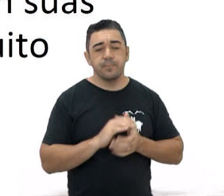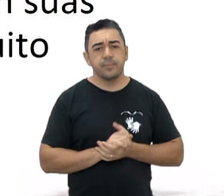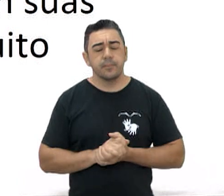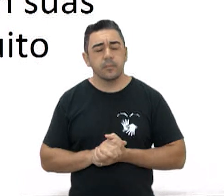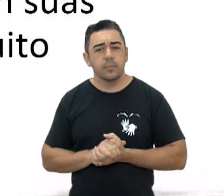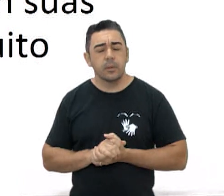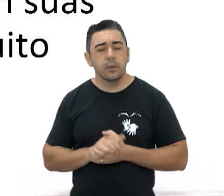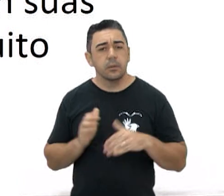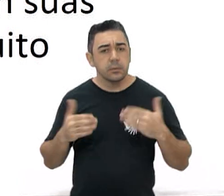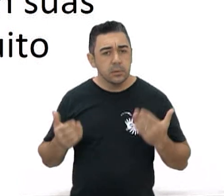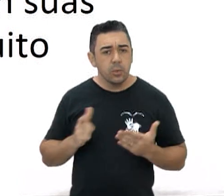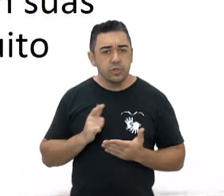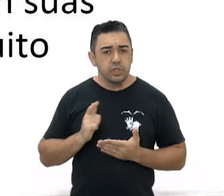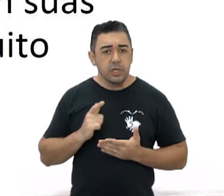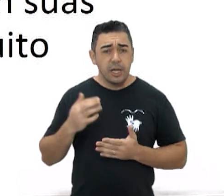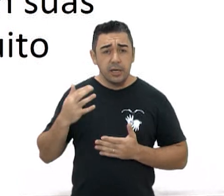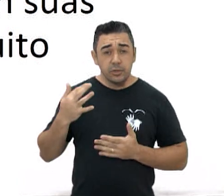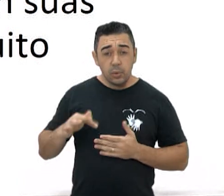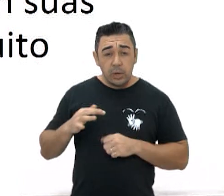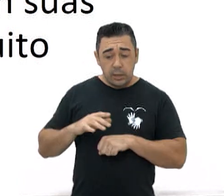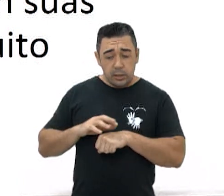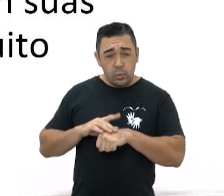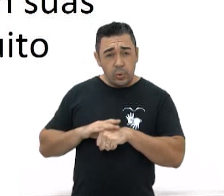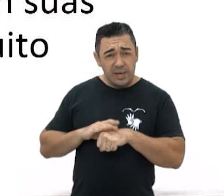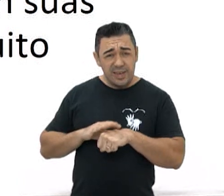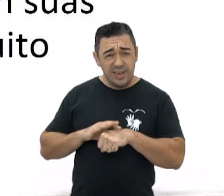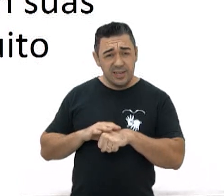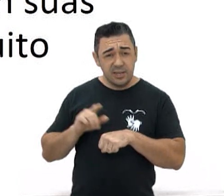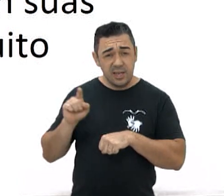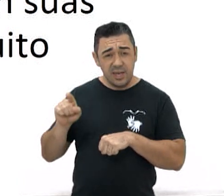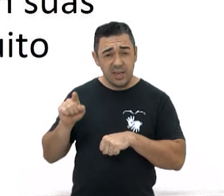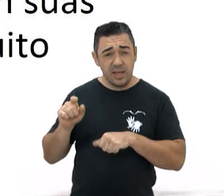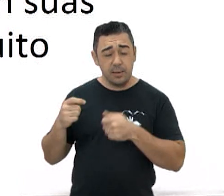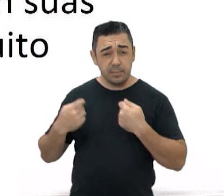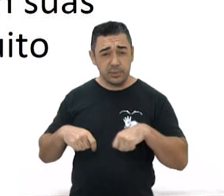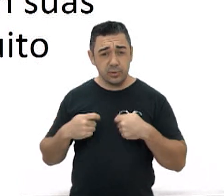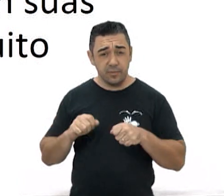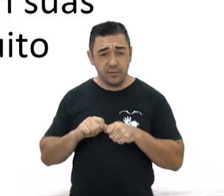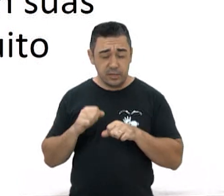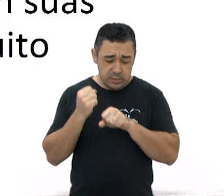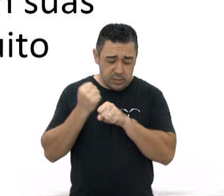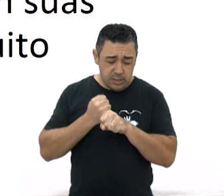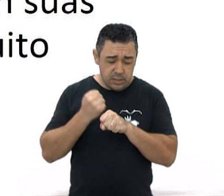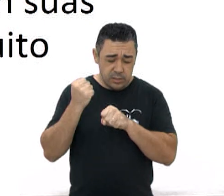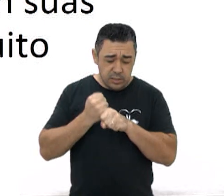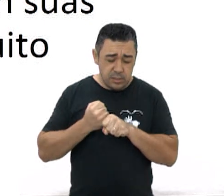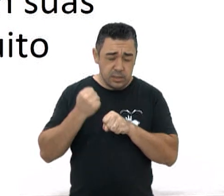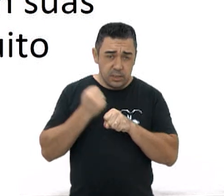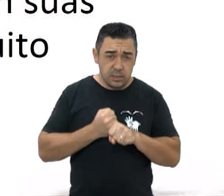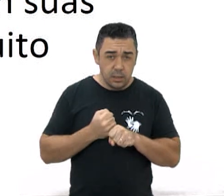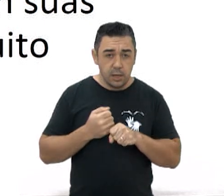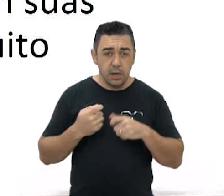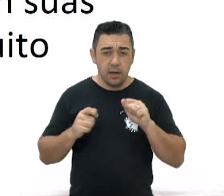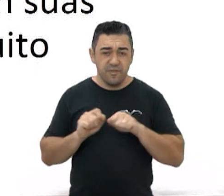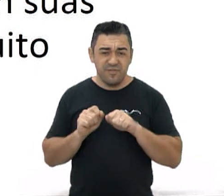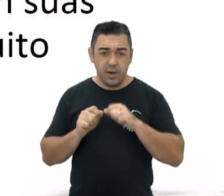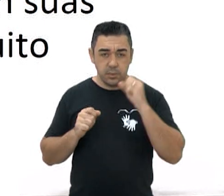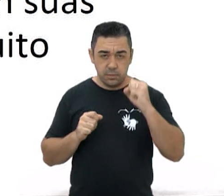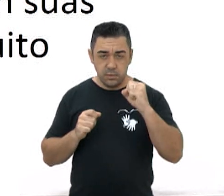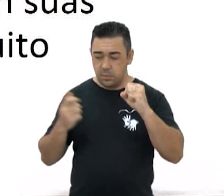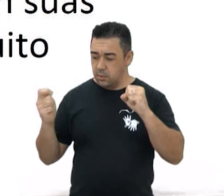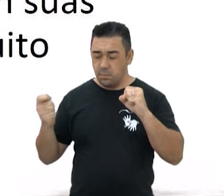tão radical essa doença que ele teve que... A escultura em pedra usa o martelo e a